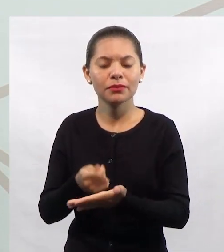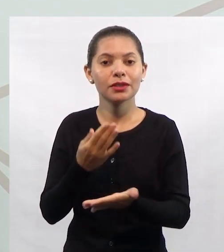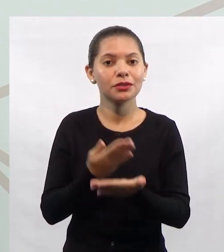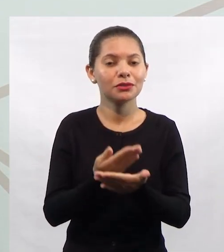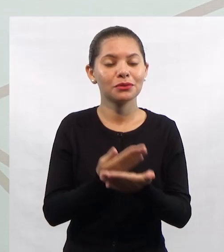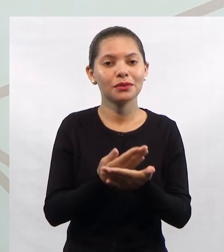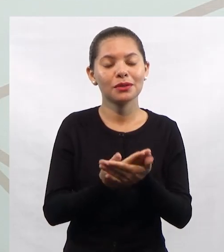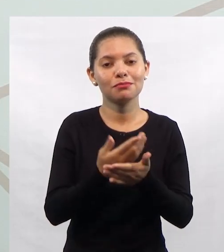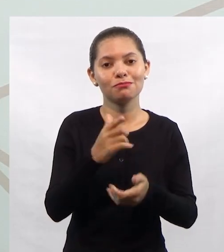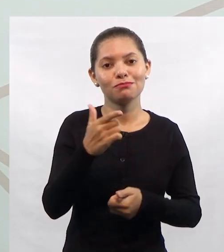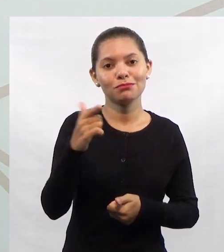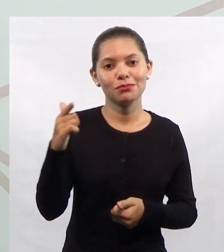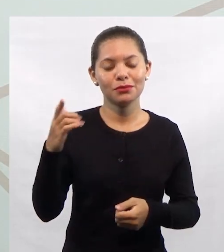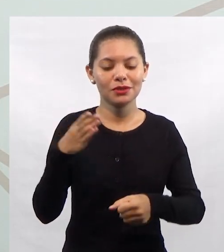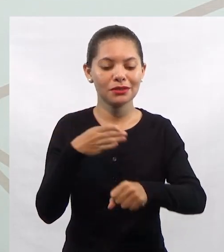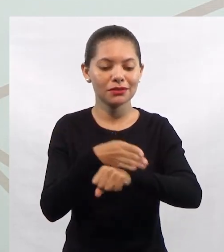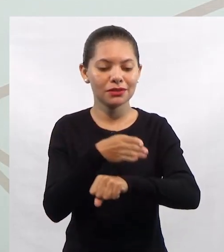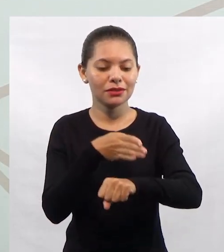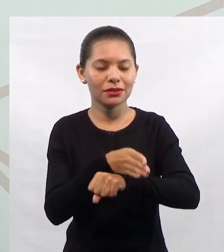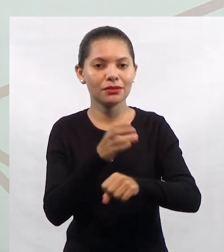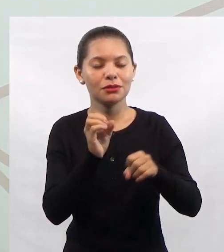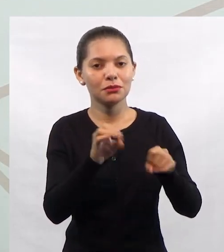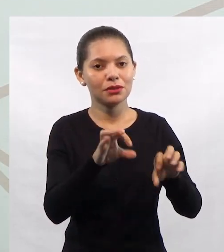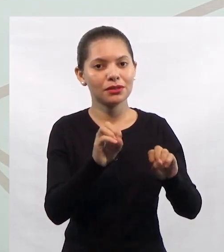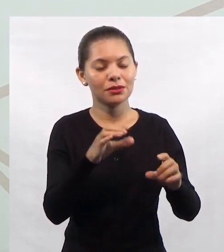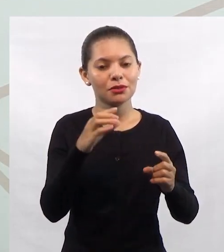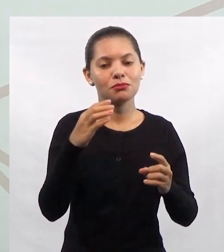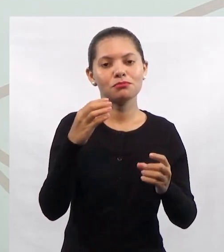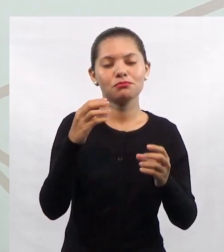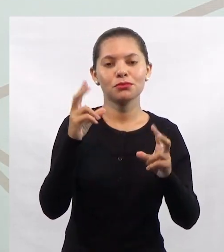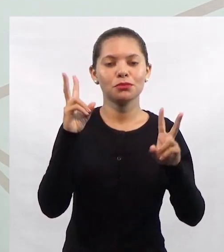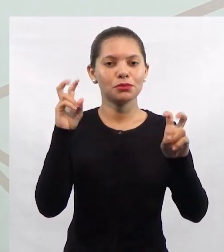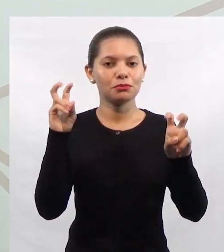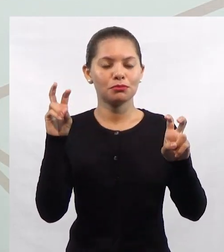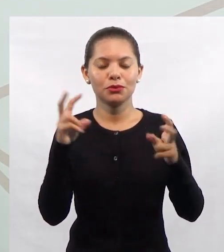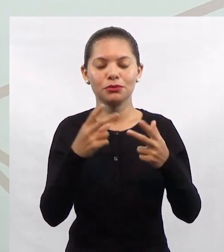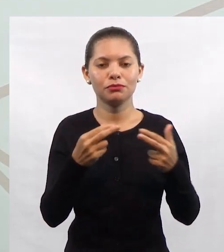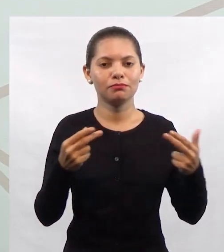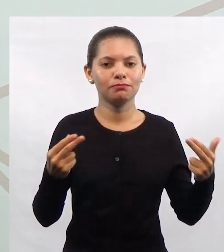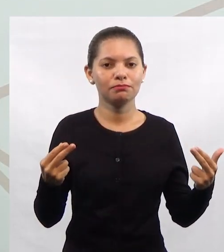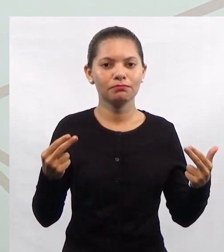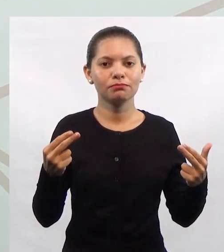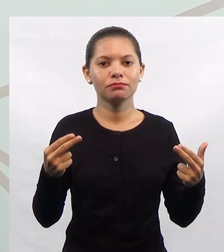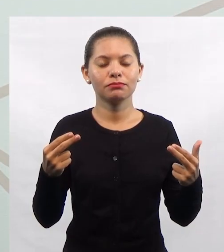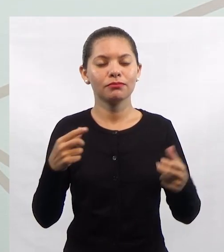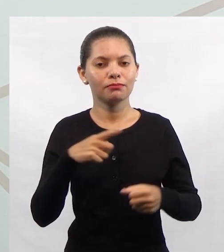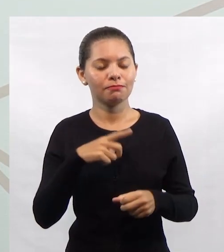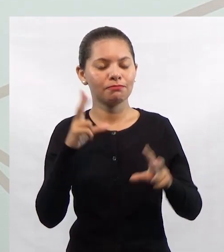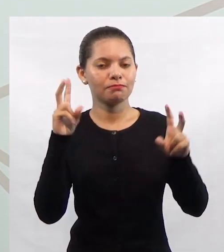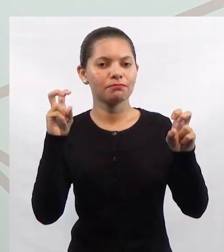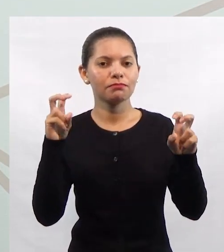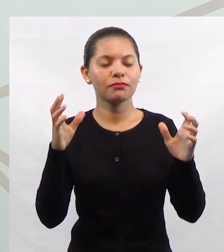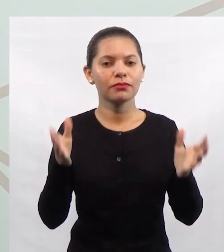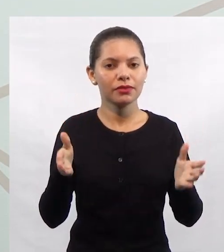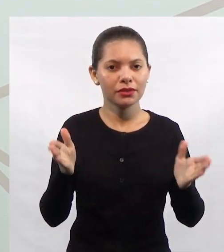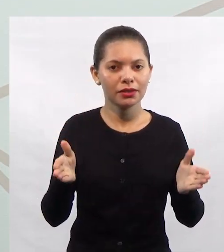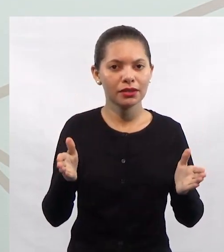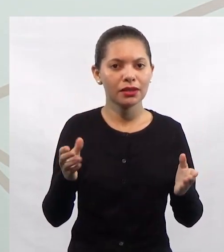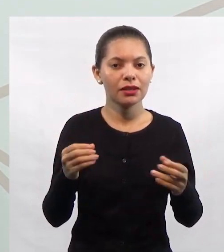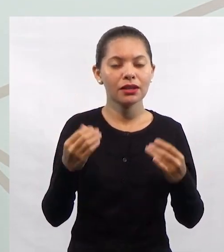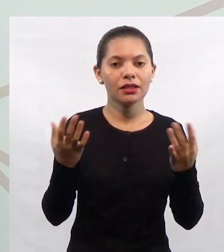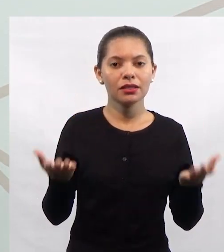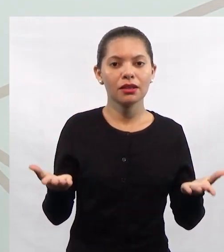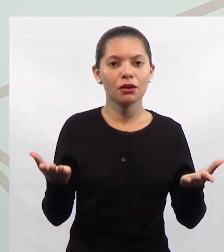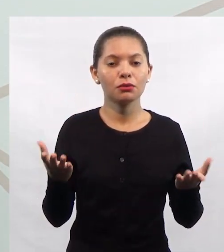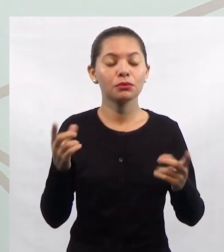não teve acesso à educação por algum desses motivos ou por algum motivo diverso dos que a gente citou aqui. Então, é com